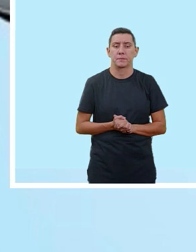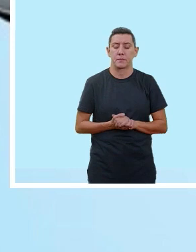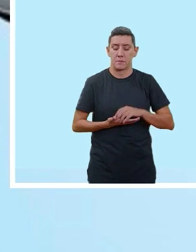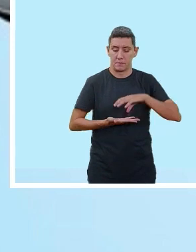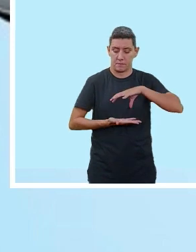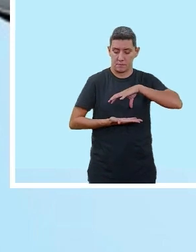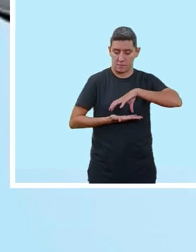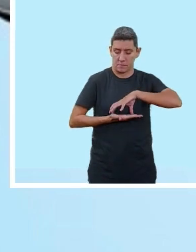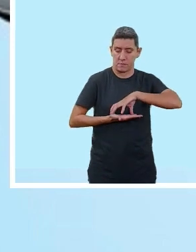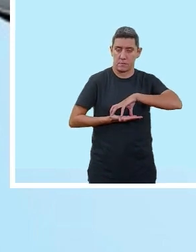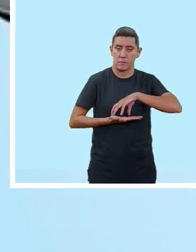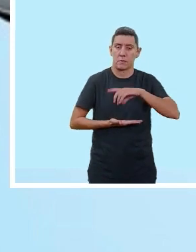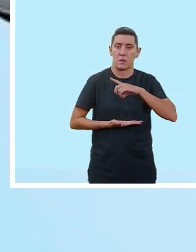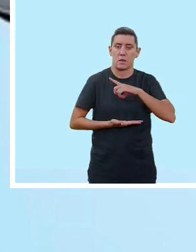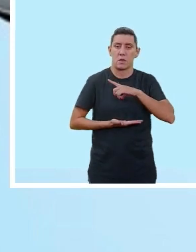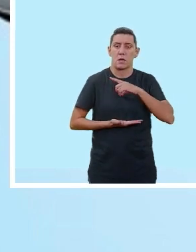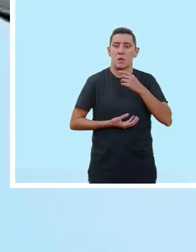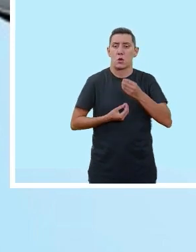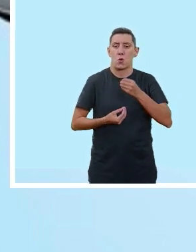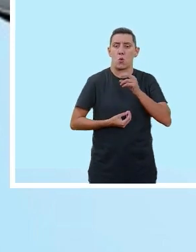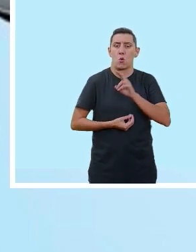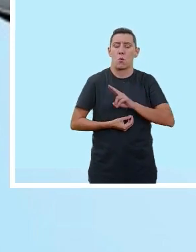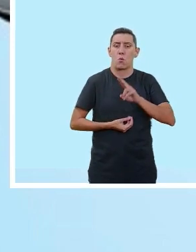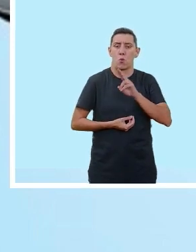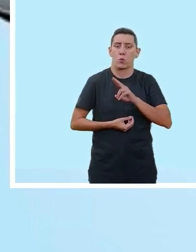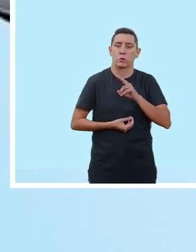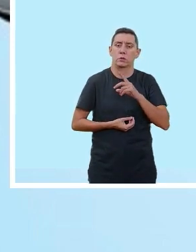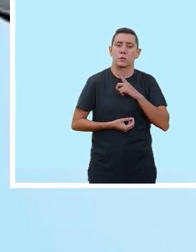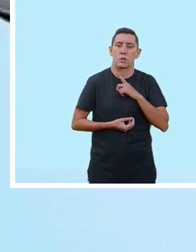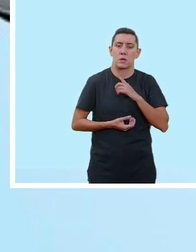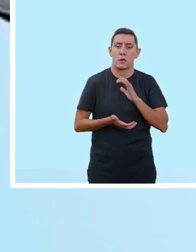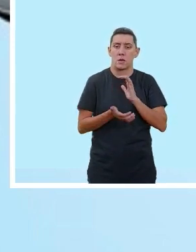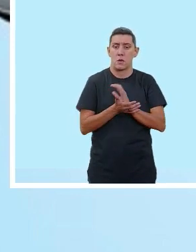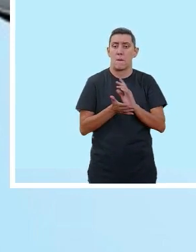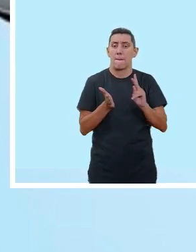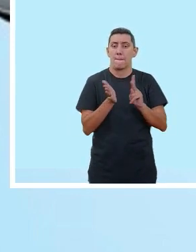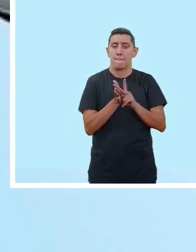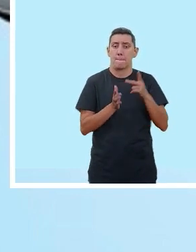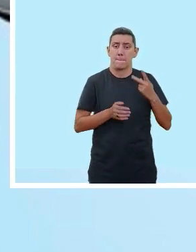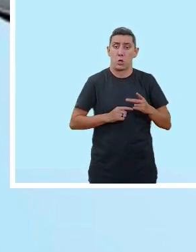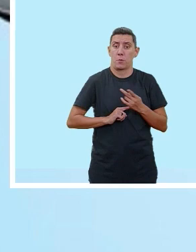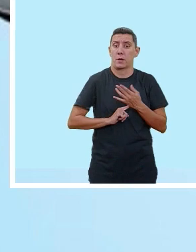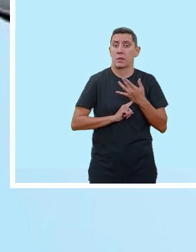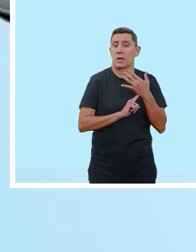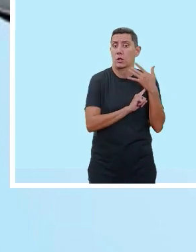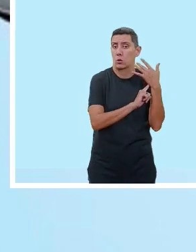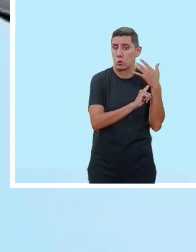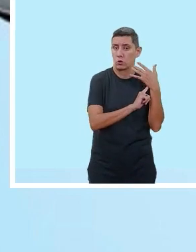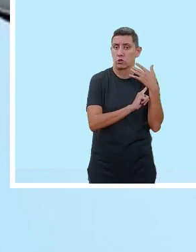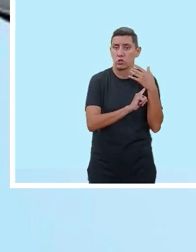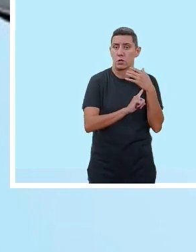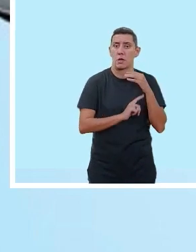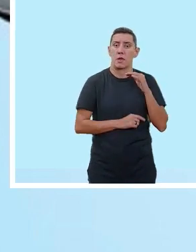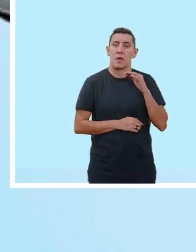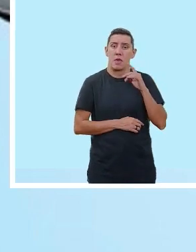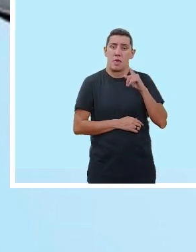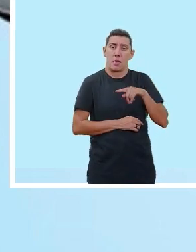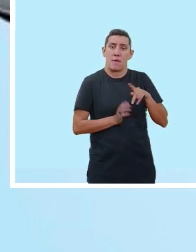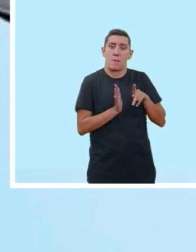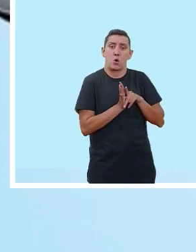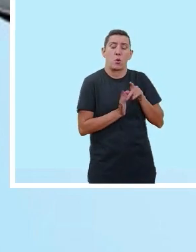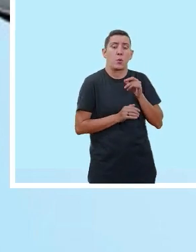evaporação indireta, né? Então, é um sistema de energia de free cooling que a Huawei desenvolveu. Ela utiliza parte da temperatura ambiente para